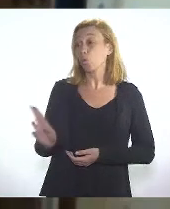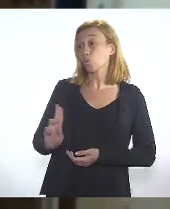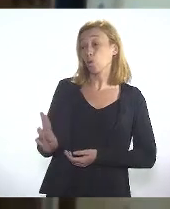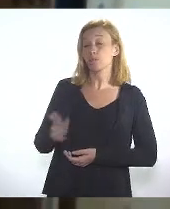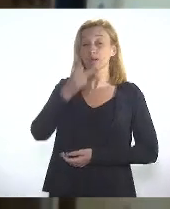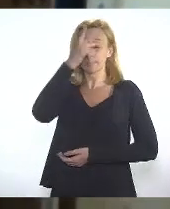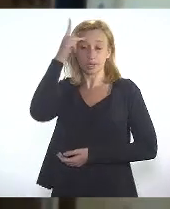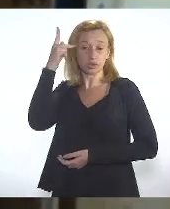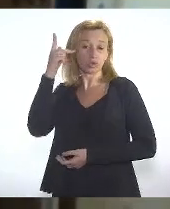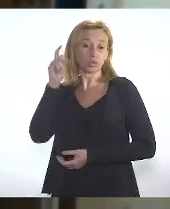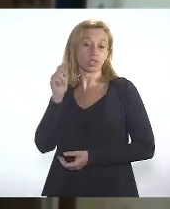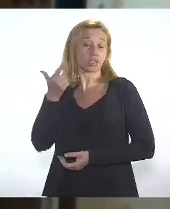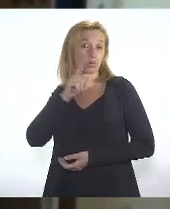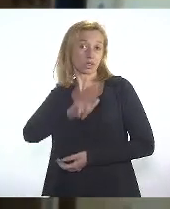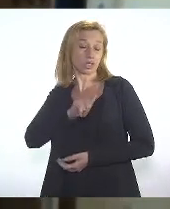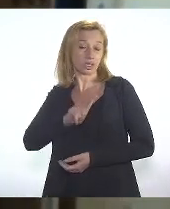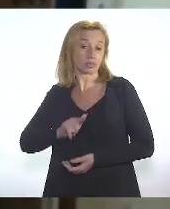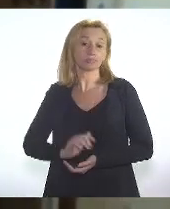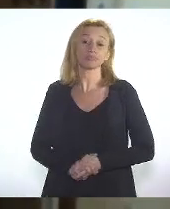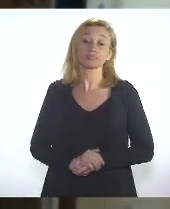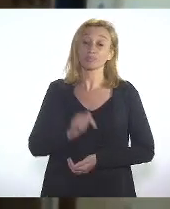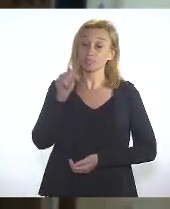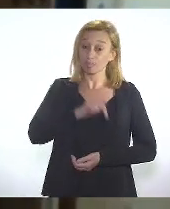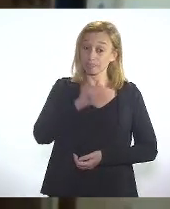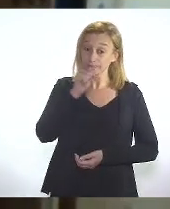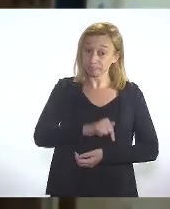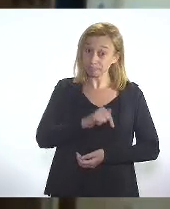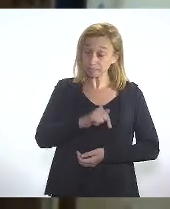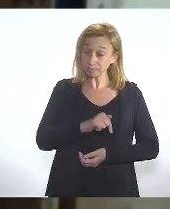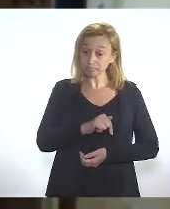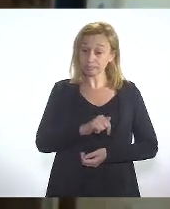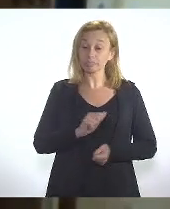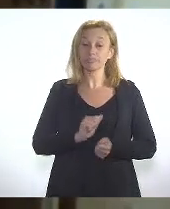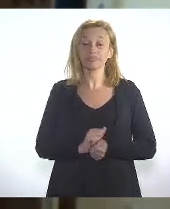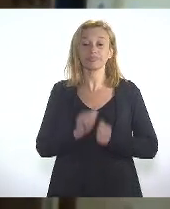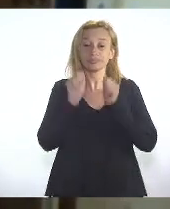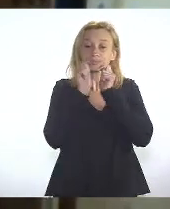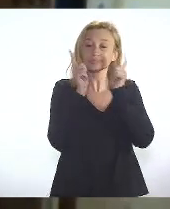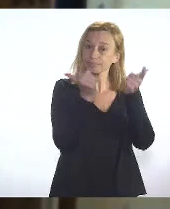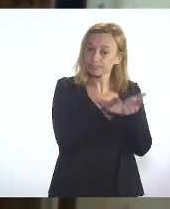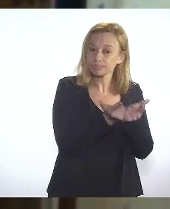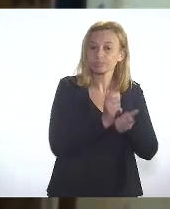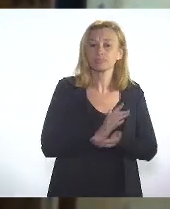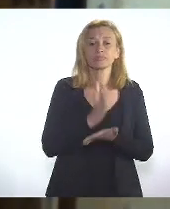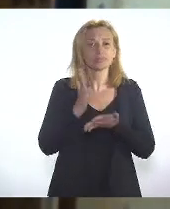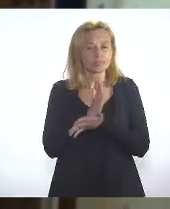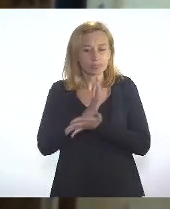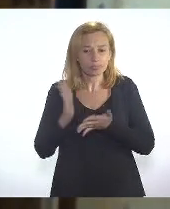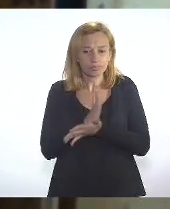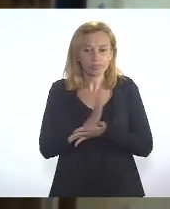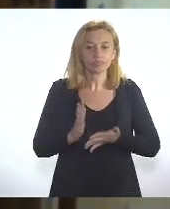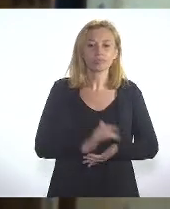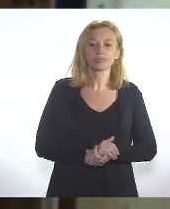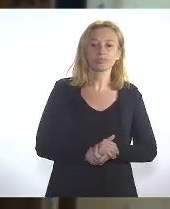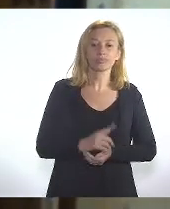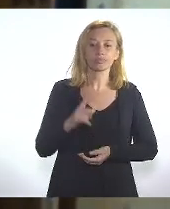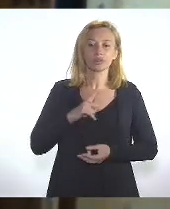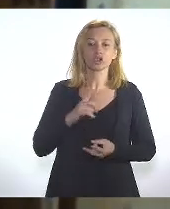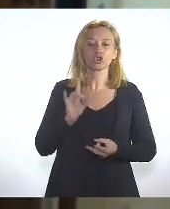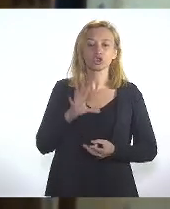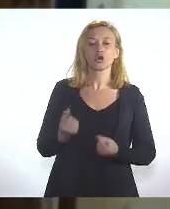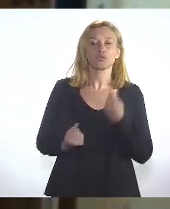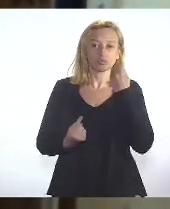votado. Aqui na Assembleia Legislativa, normalmente tem tido só um